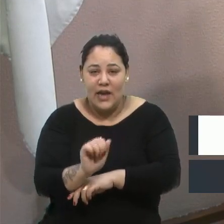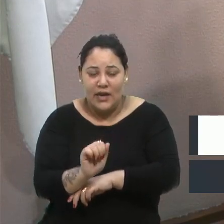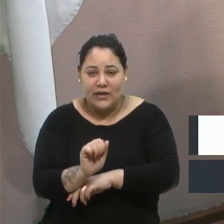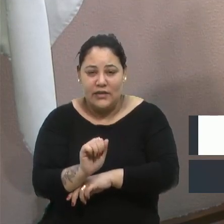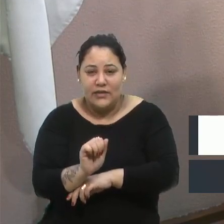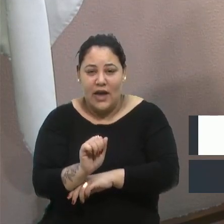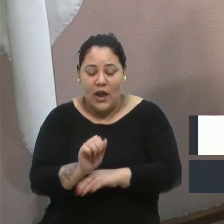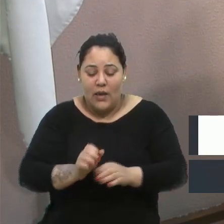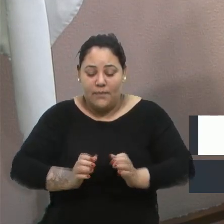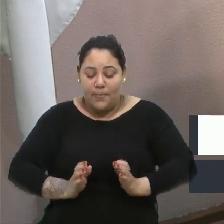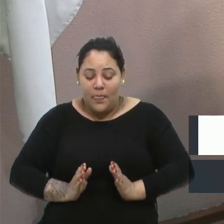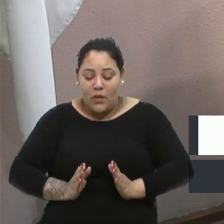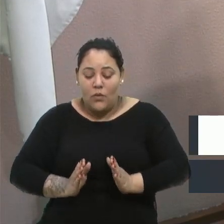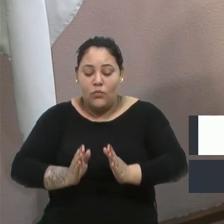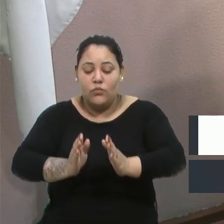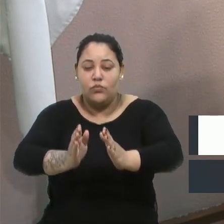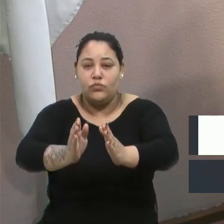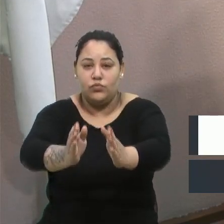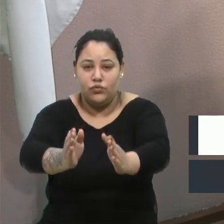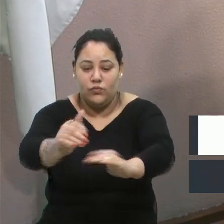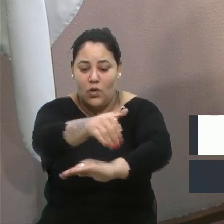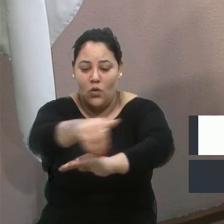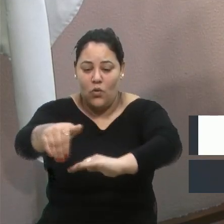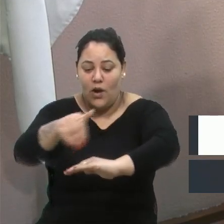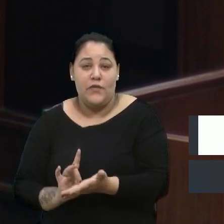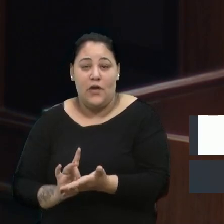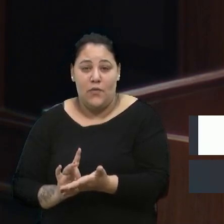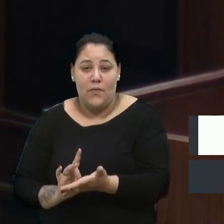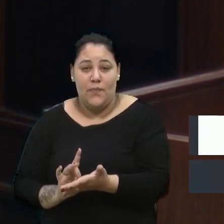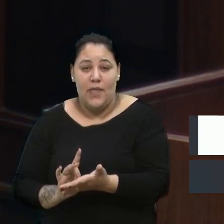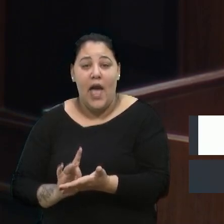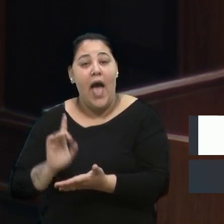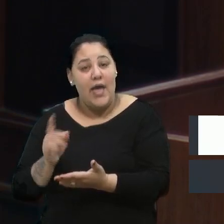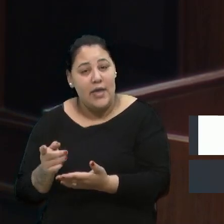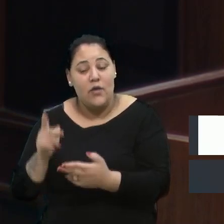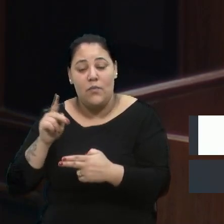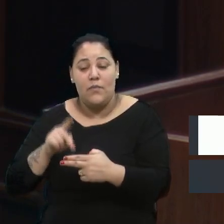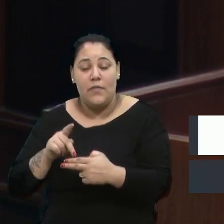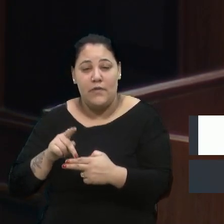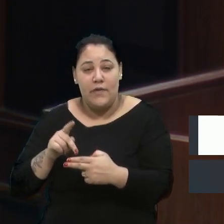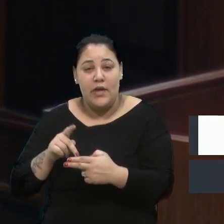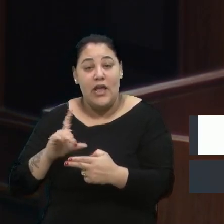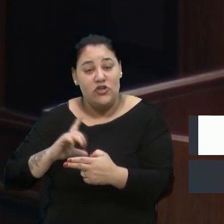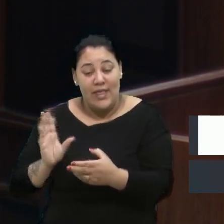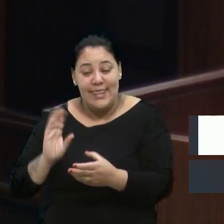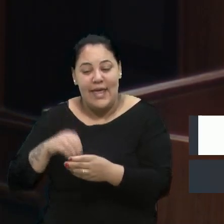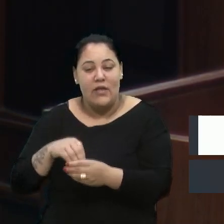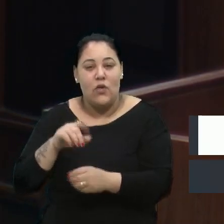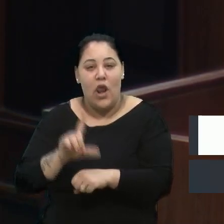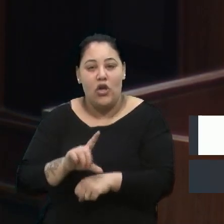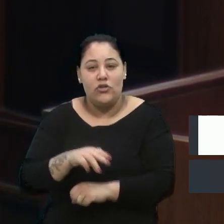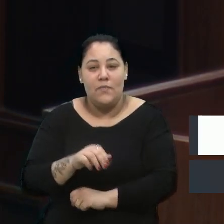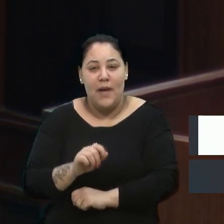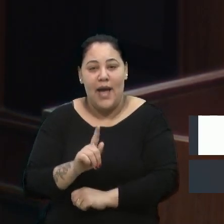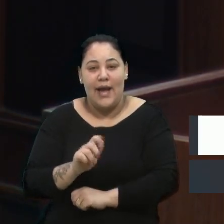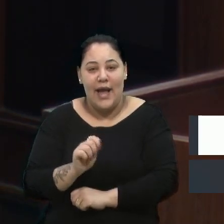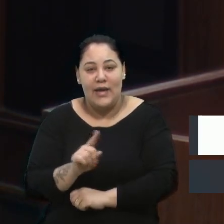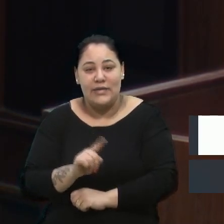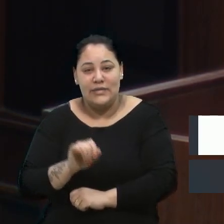o primeiro shopping de Caxias do Sul. E numa linha do tempo, vamos lá, a história começa em maio de 42, com a Casa